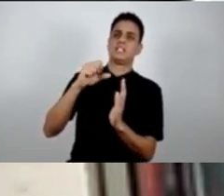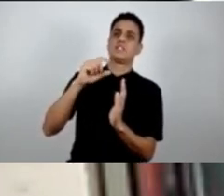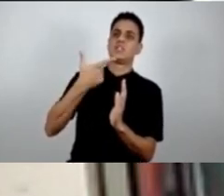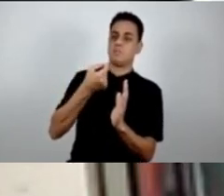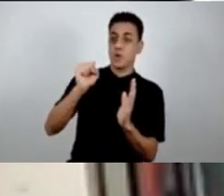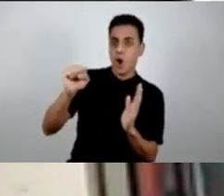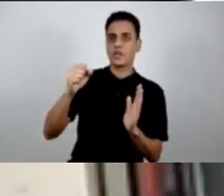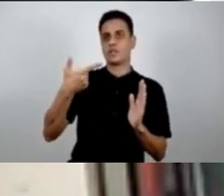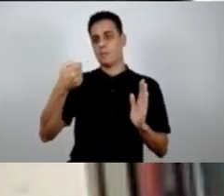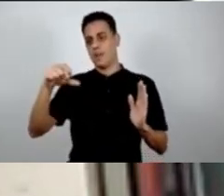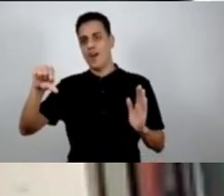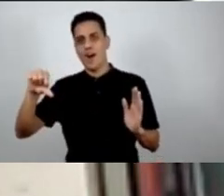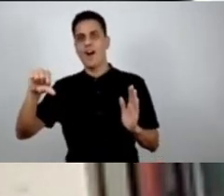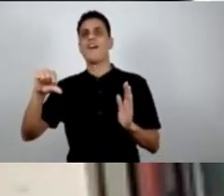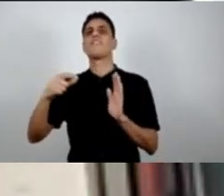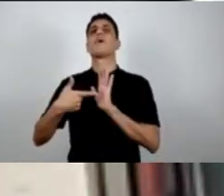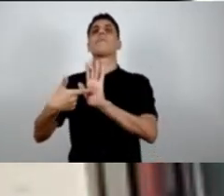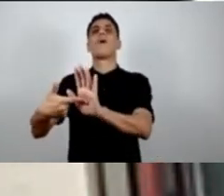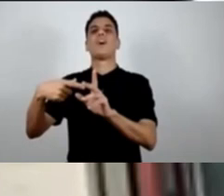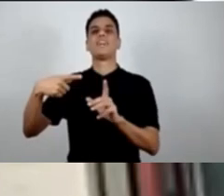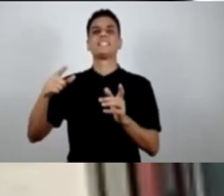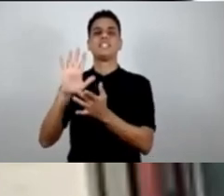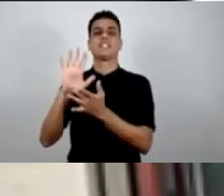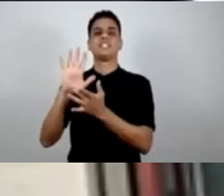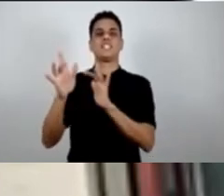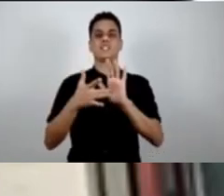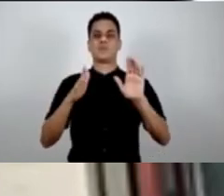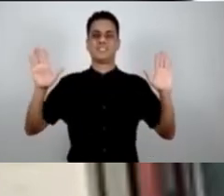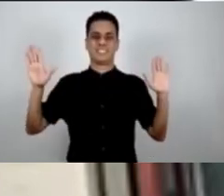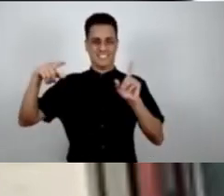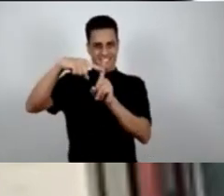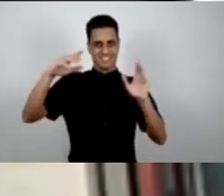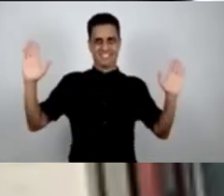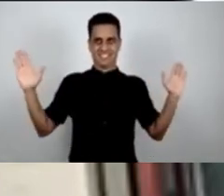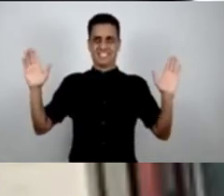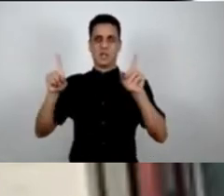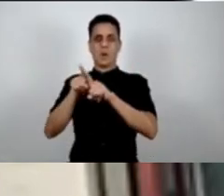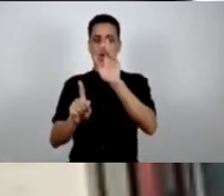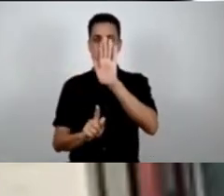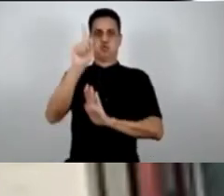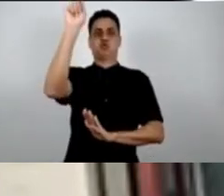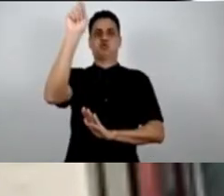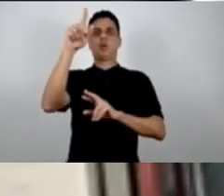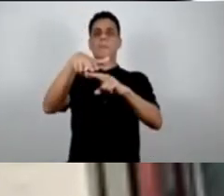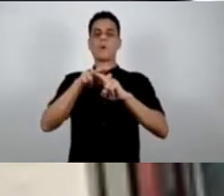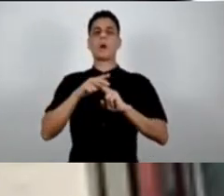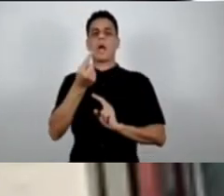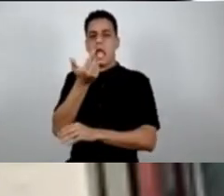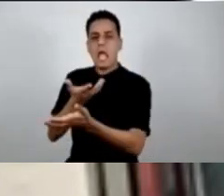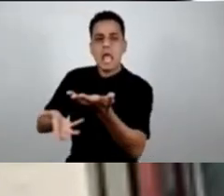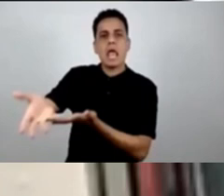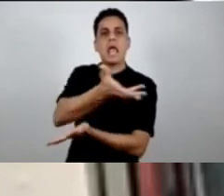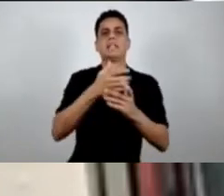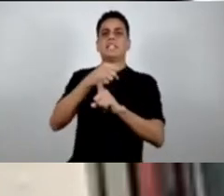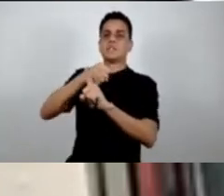partindo como um foguete em direção ao céu, crescimento, distribuição de renda, democratização, oportunidades